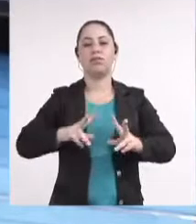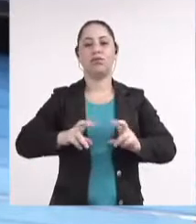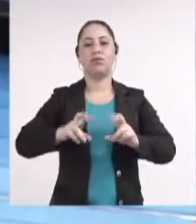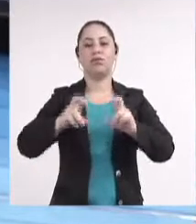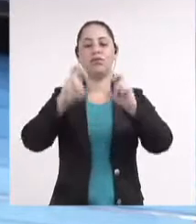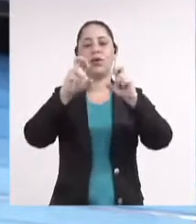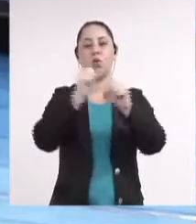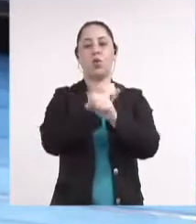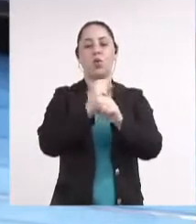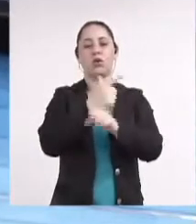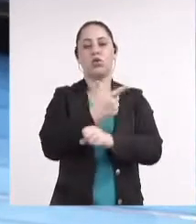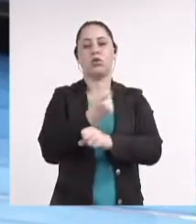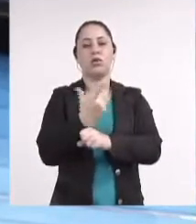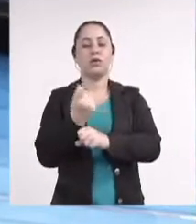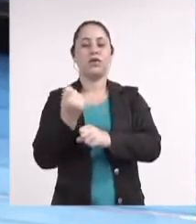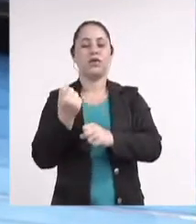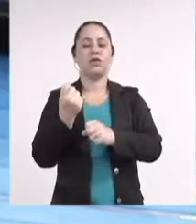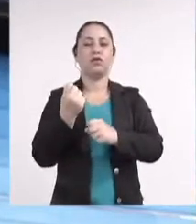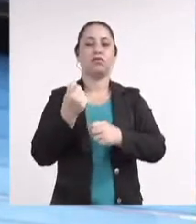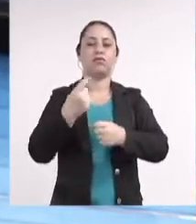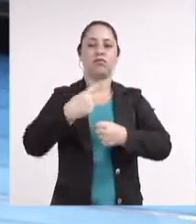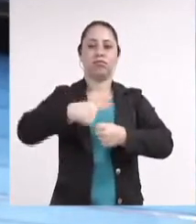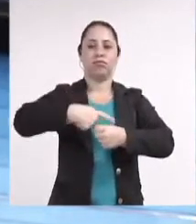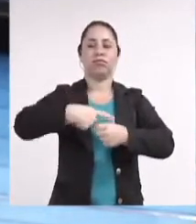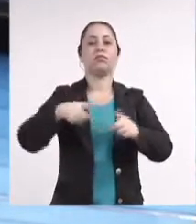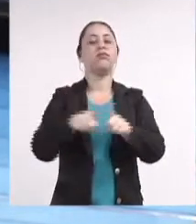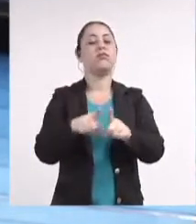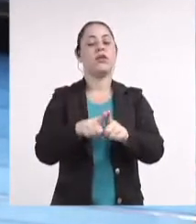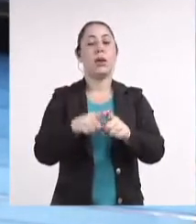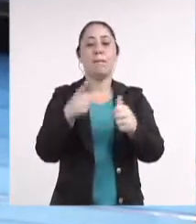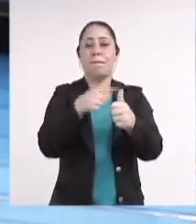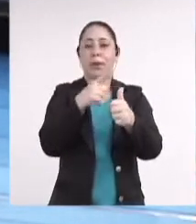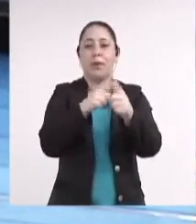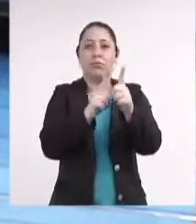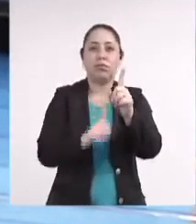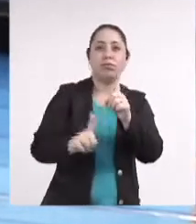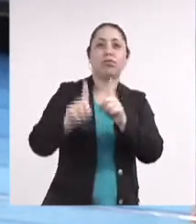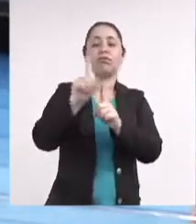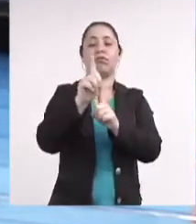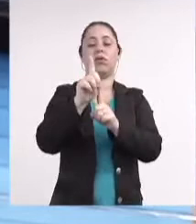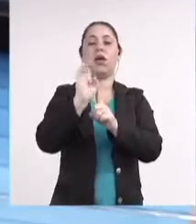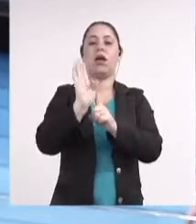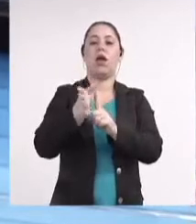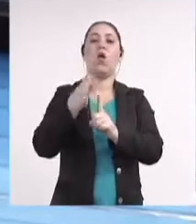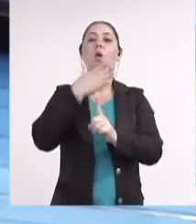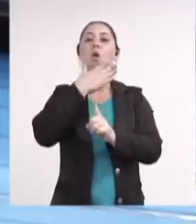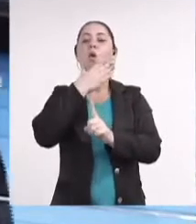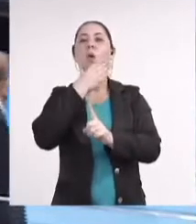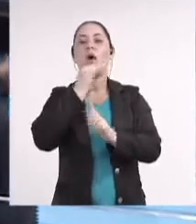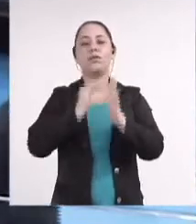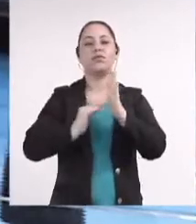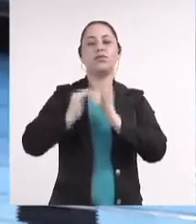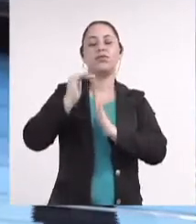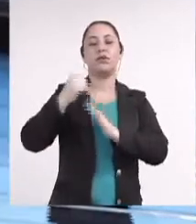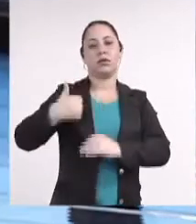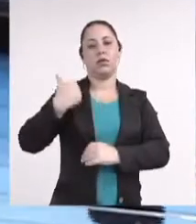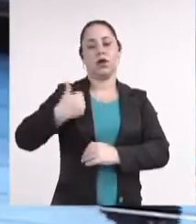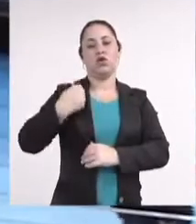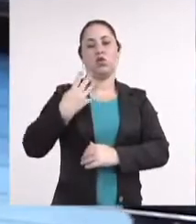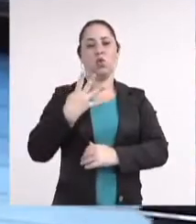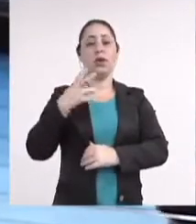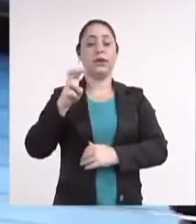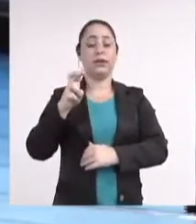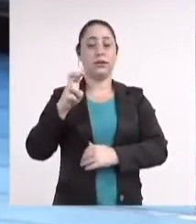somente nesse ano de 2020. A doença ocupa a primeira posição no Brasil e atinge principalmente homens a partir dos 45 anos, por